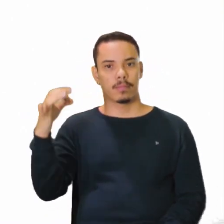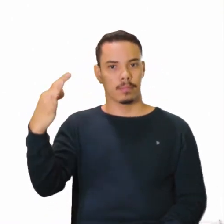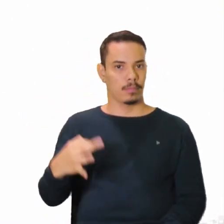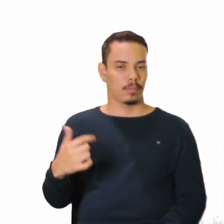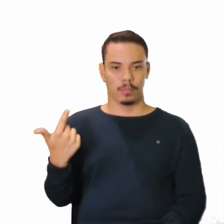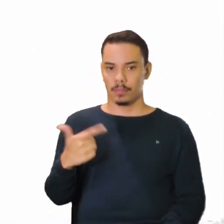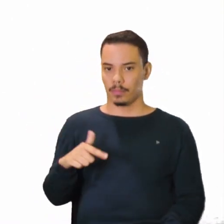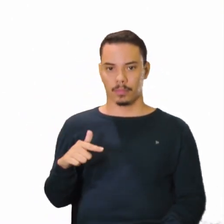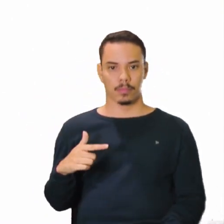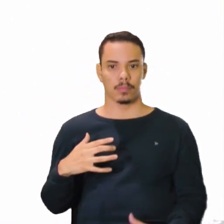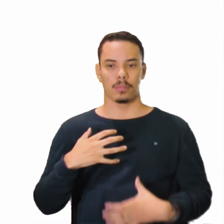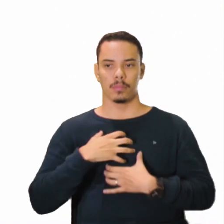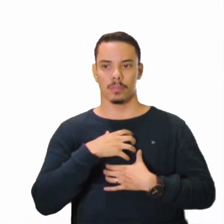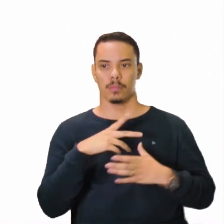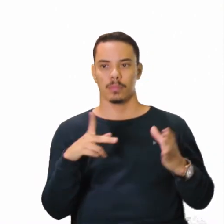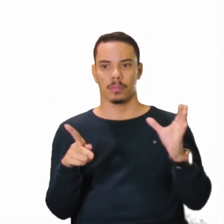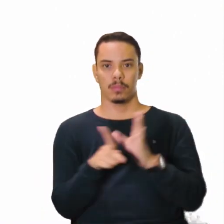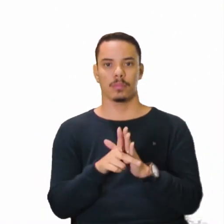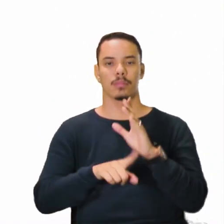incerteza, maneira